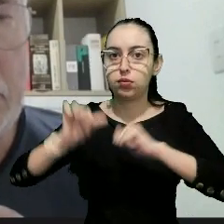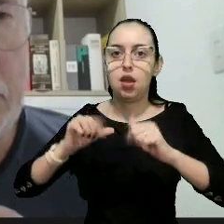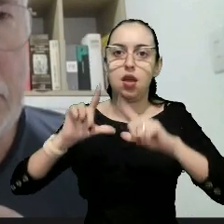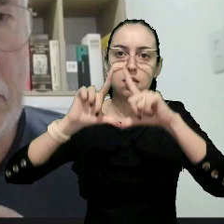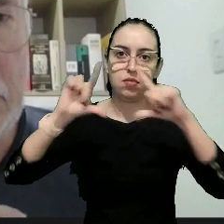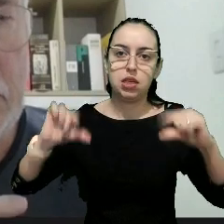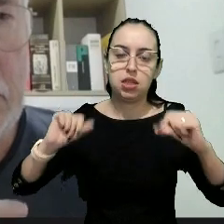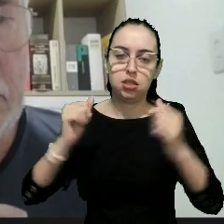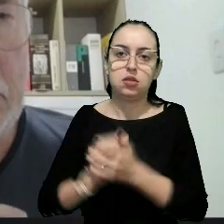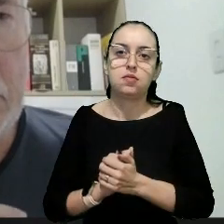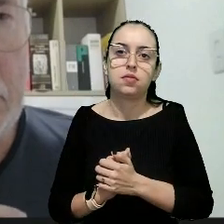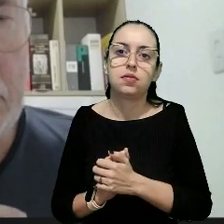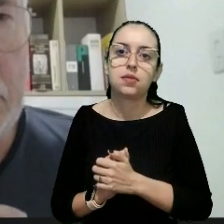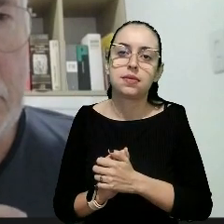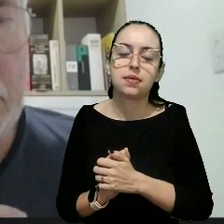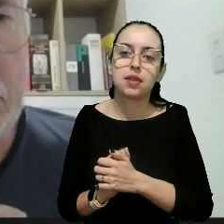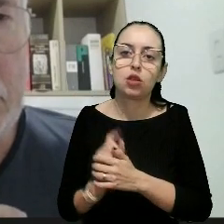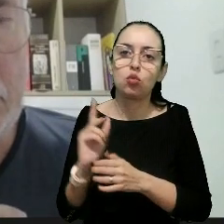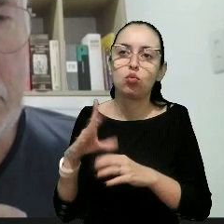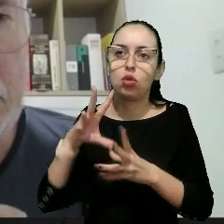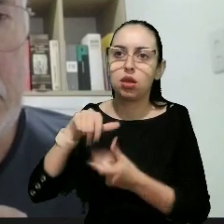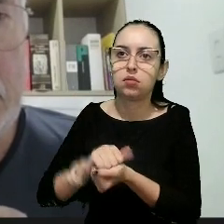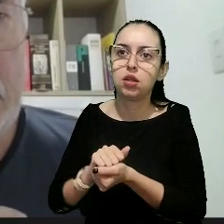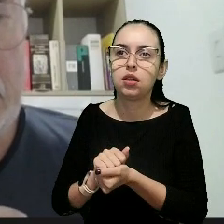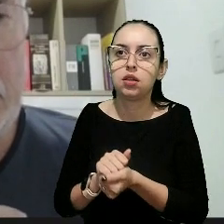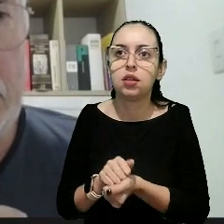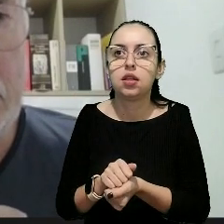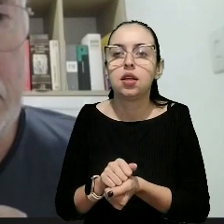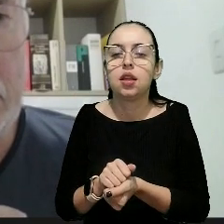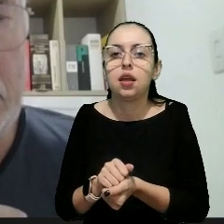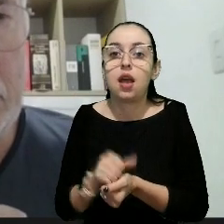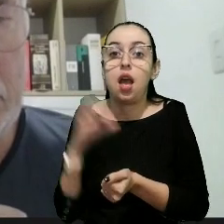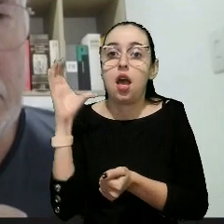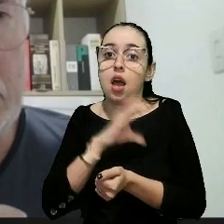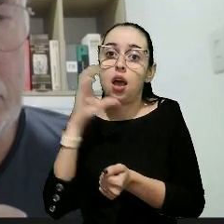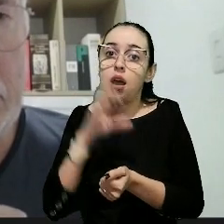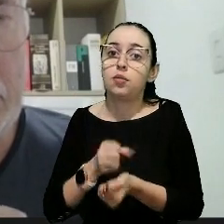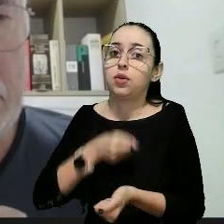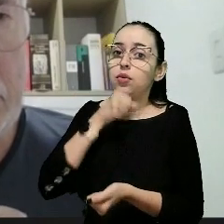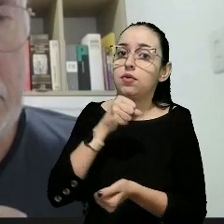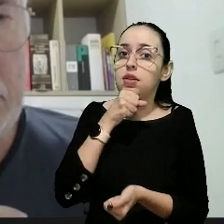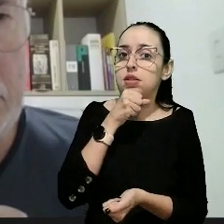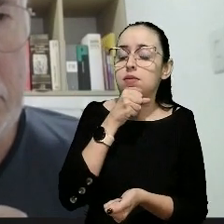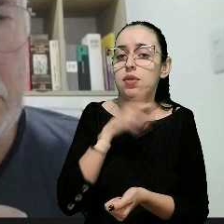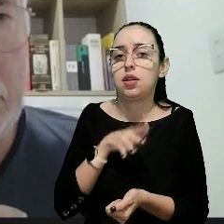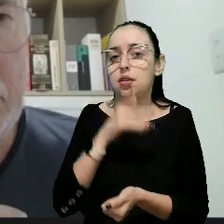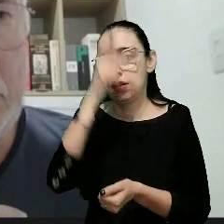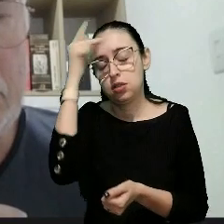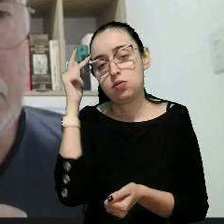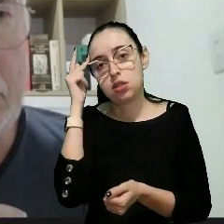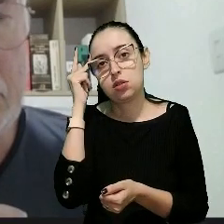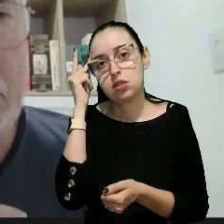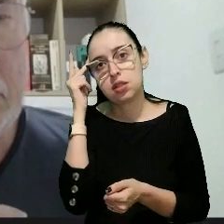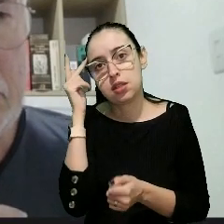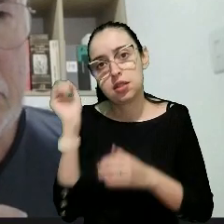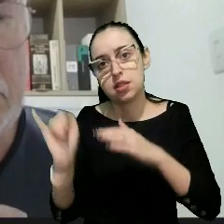vai ser assim. Nós, em termos mundiais, somos que estamos envelhecendo mais